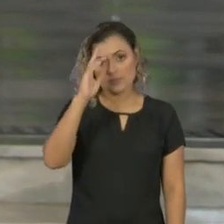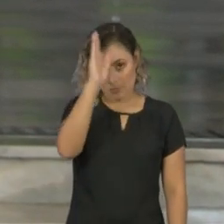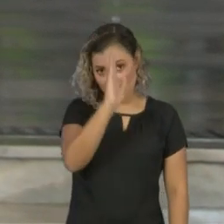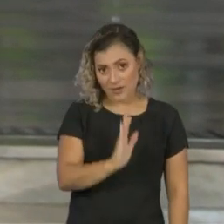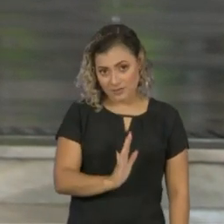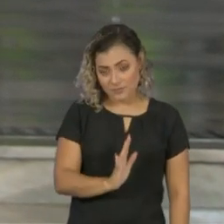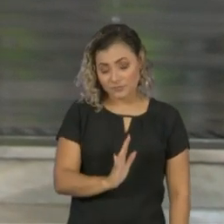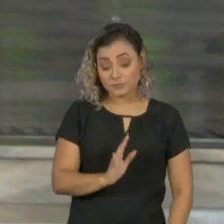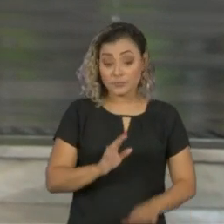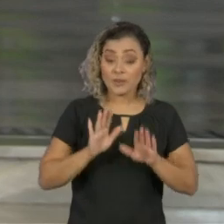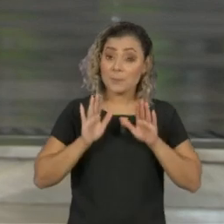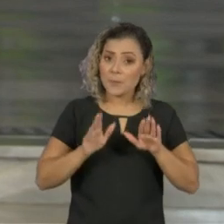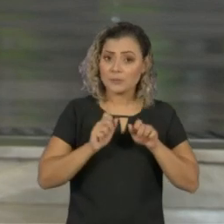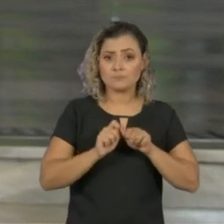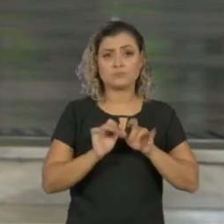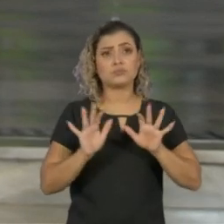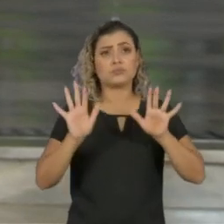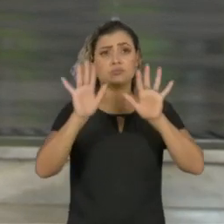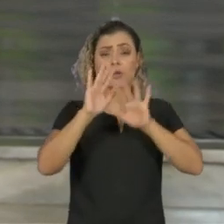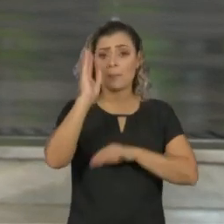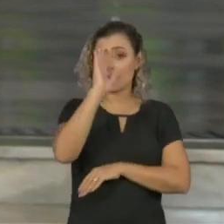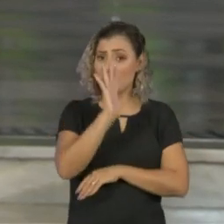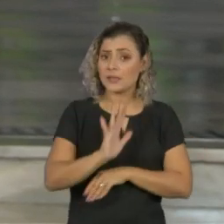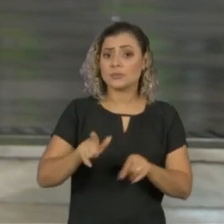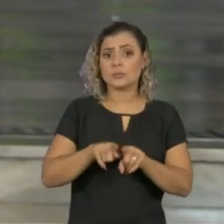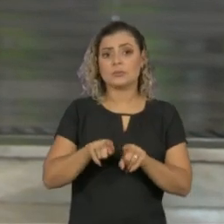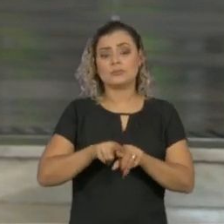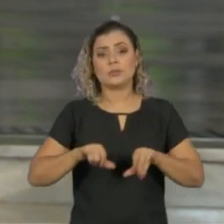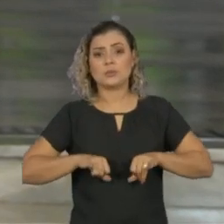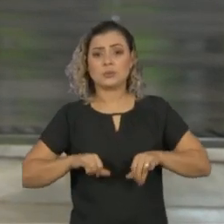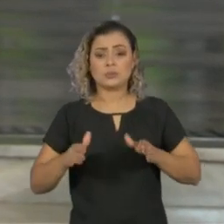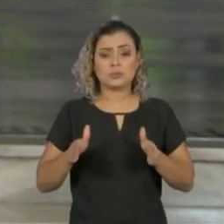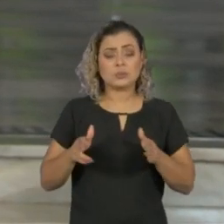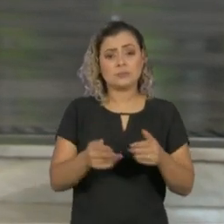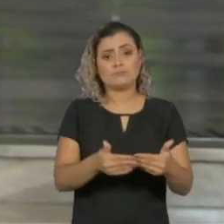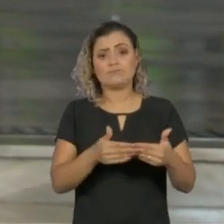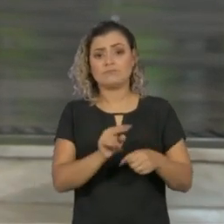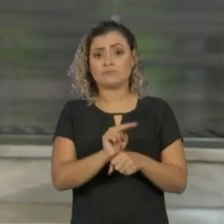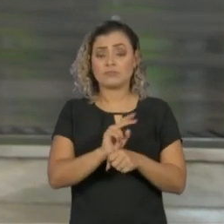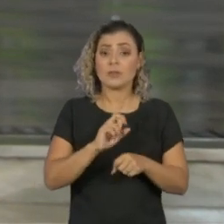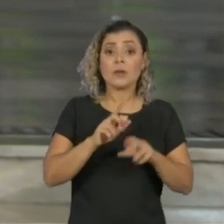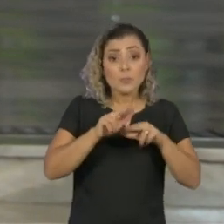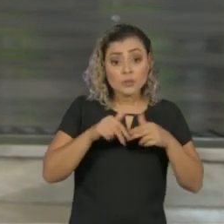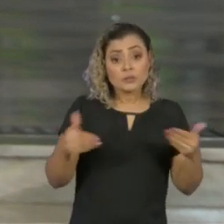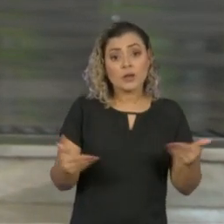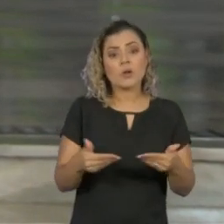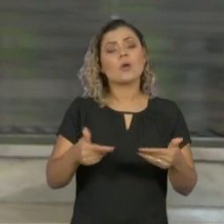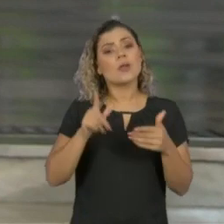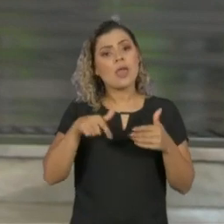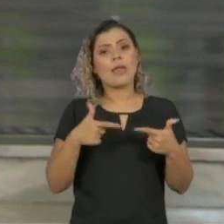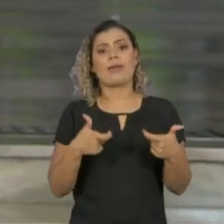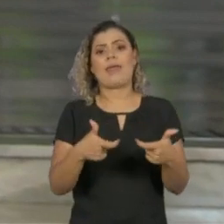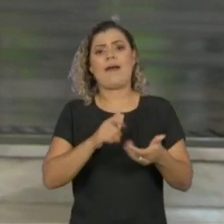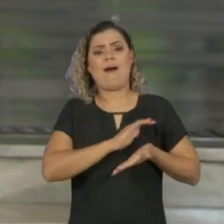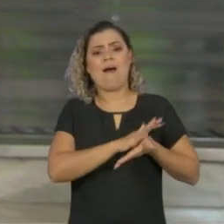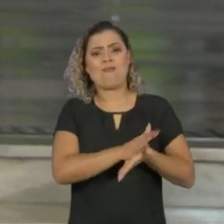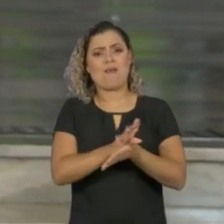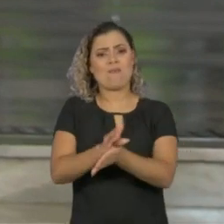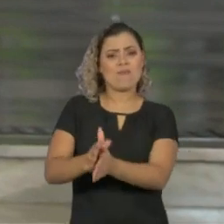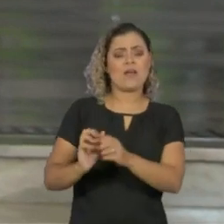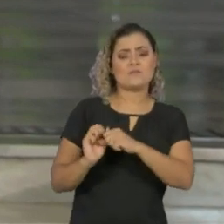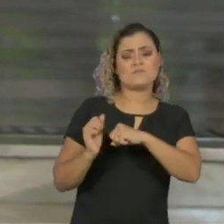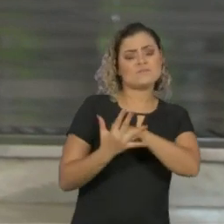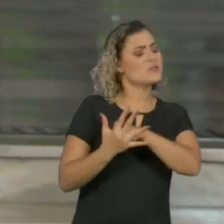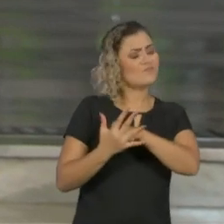ela atinge todo o país. Portanto, estamos num processo de guerra contra o vírus, guerra